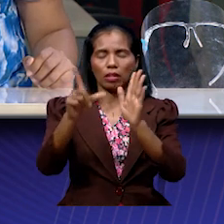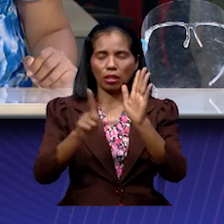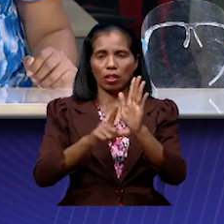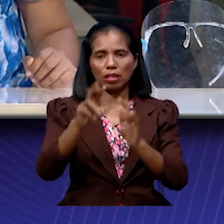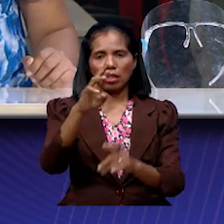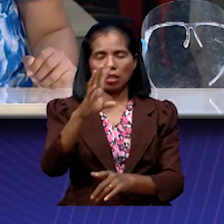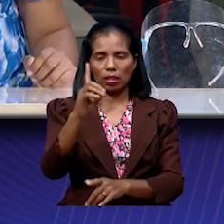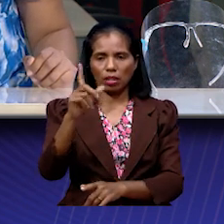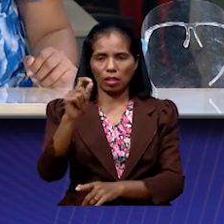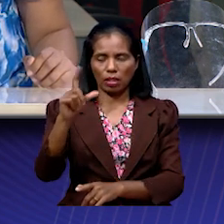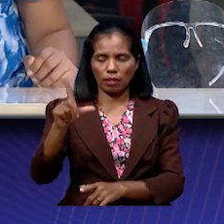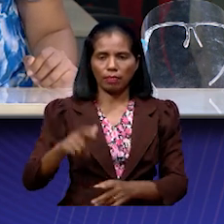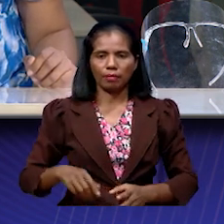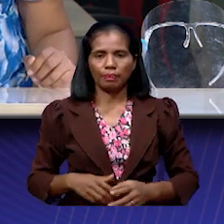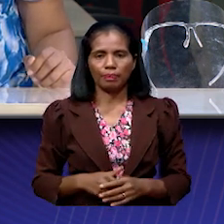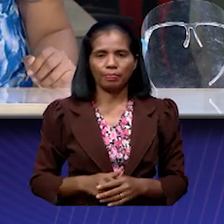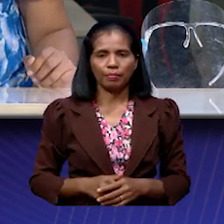RTL.